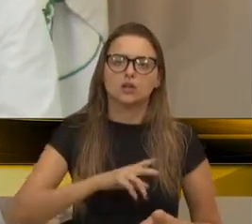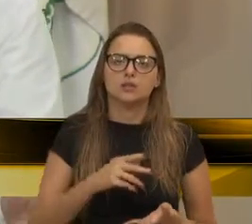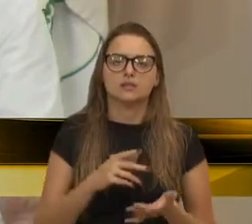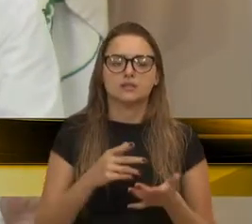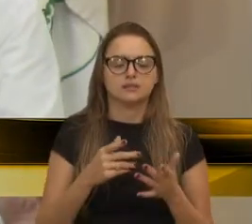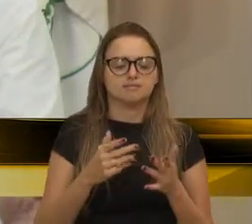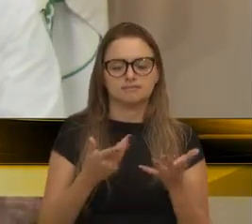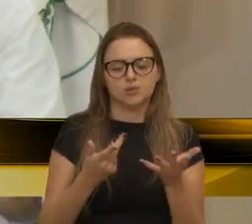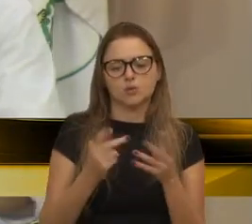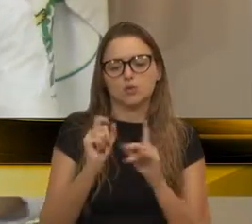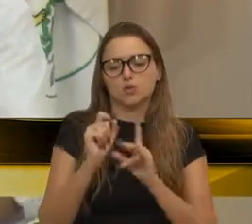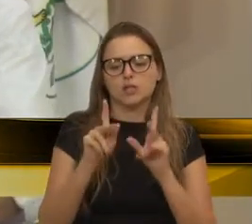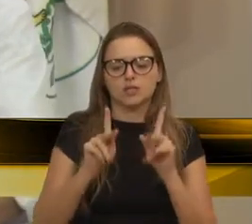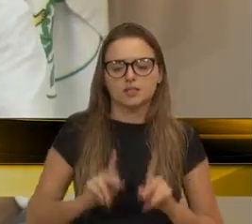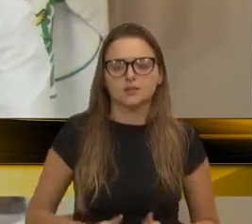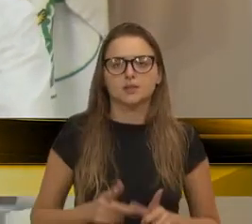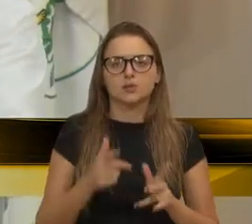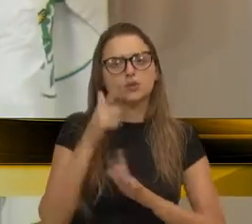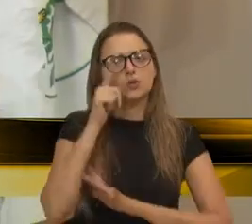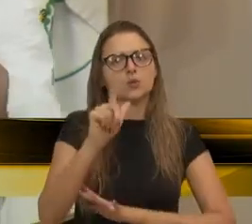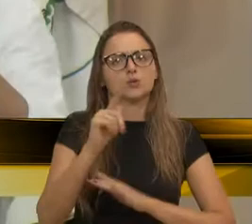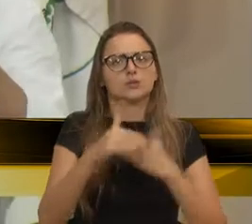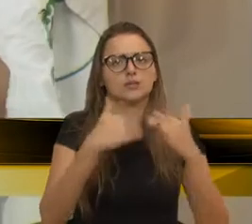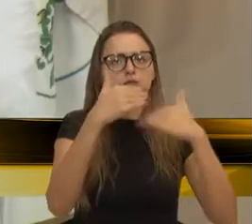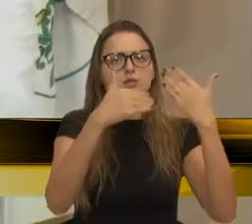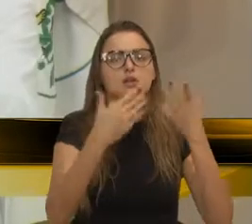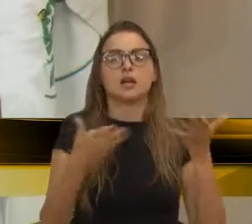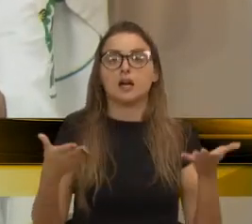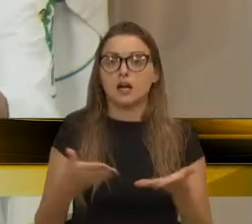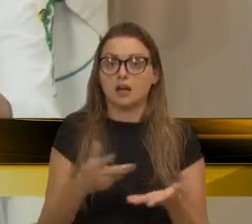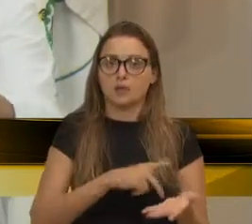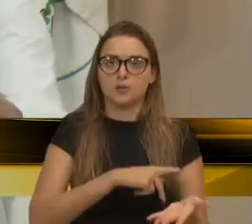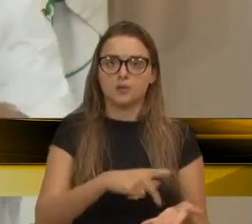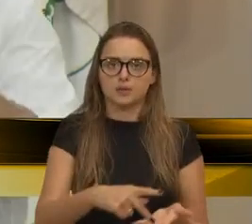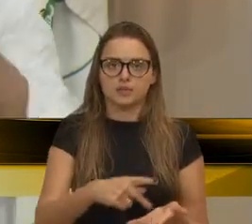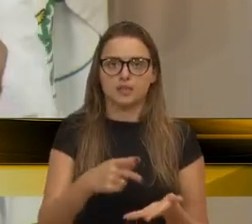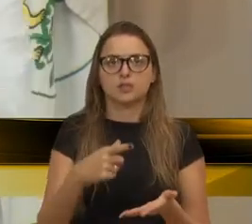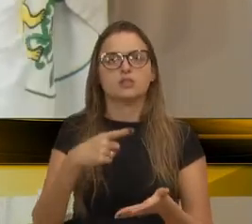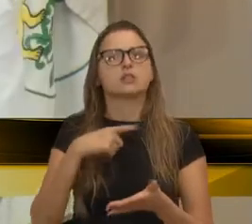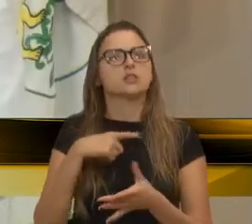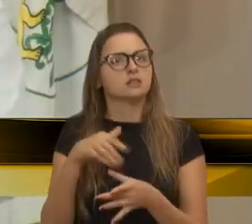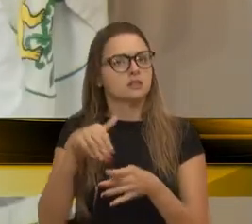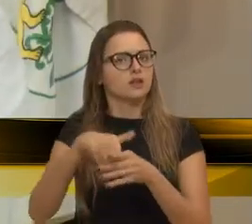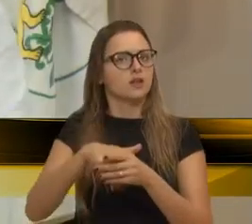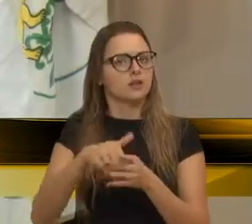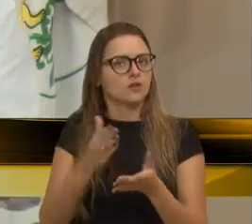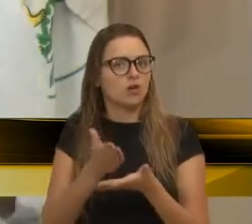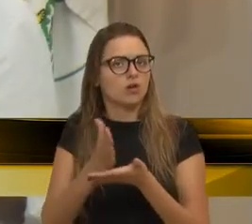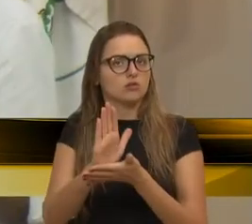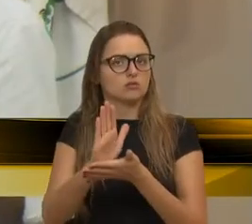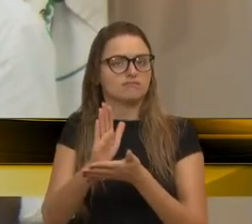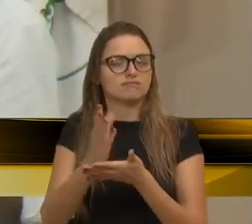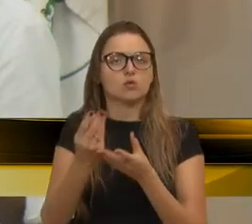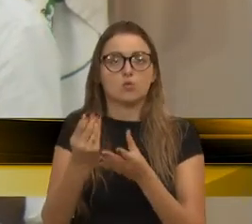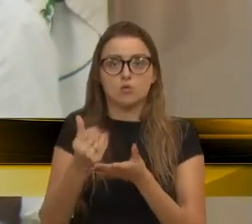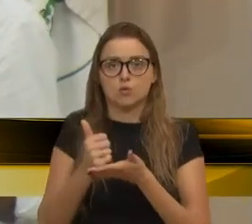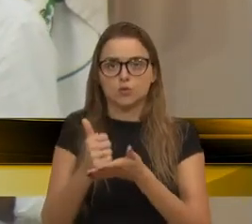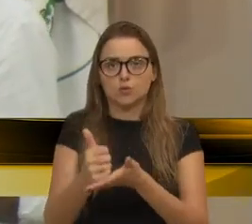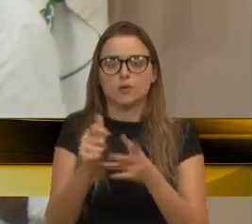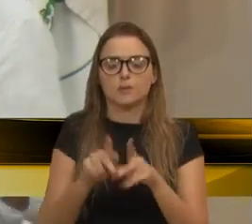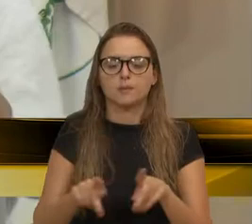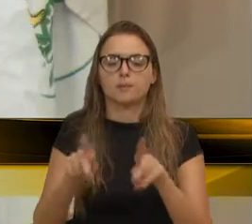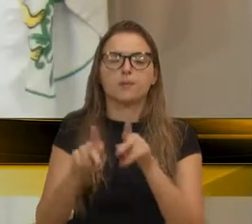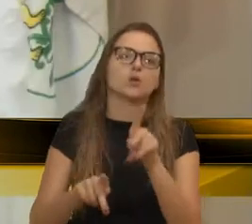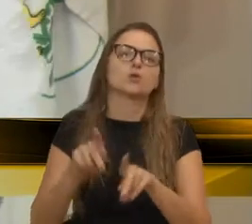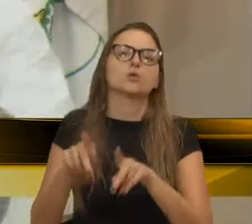comunidade conseguiu chegar. E agora um presidente que foi eleito com grande apoio popular, diga-se de passagem,